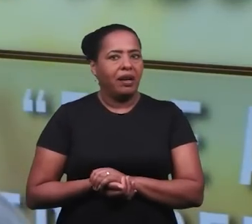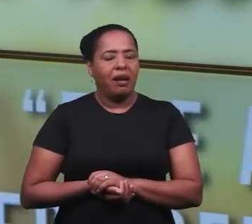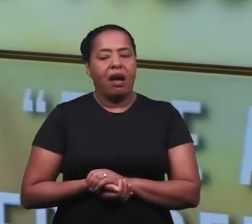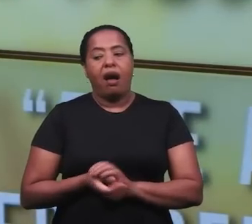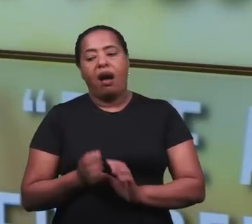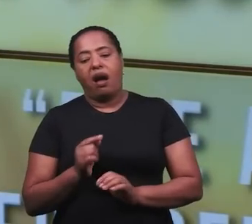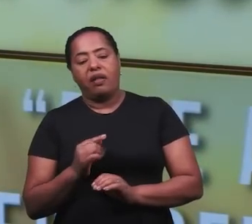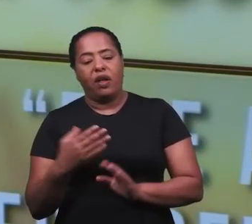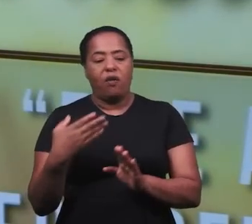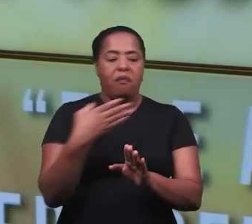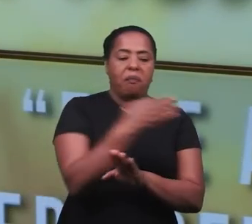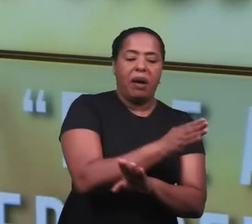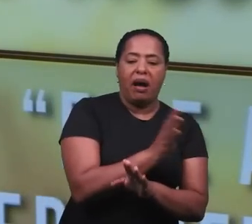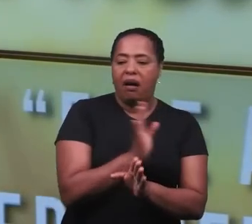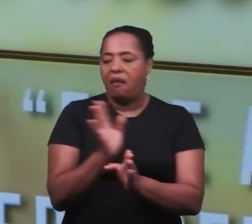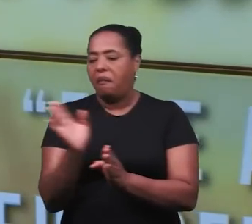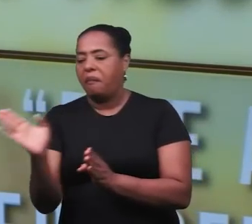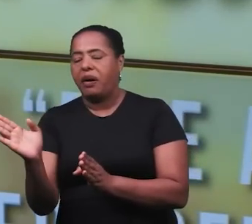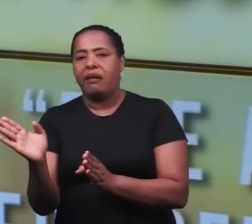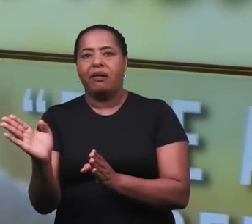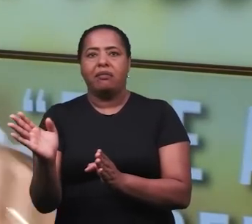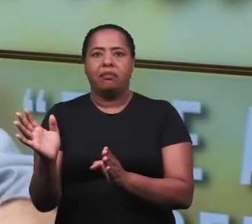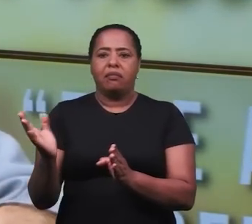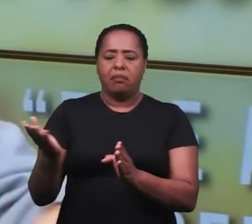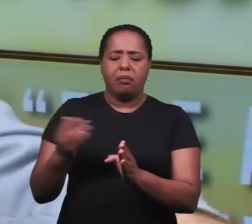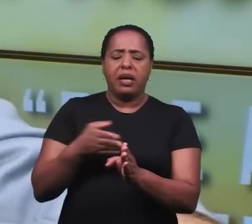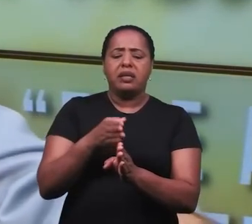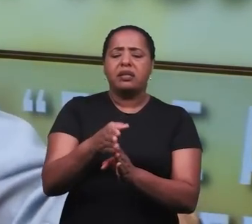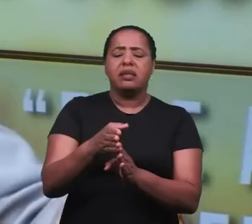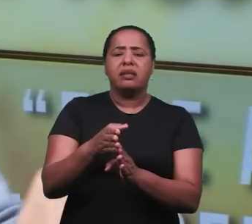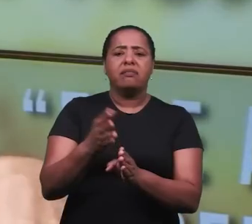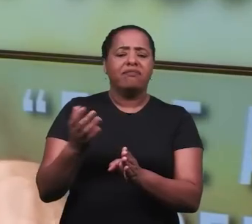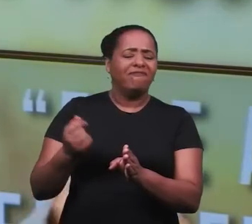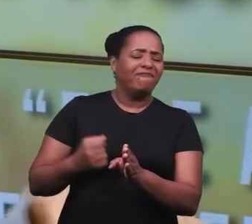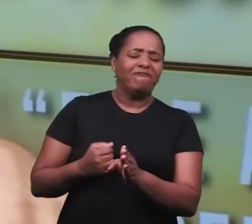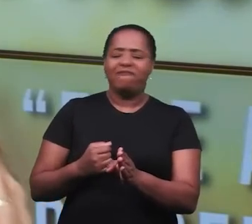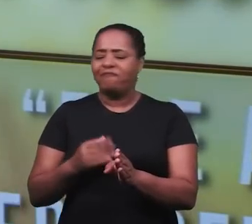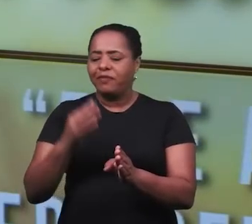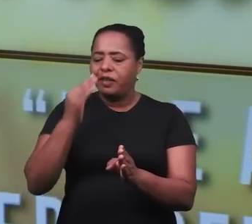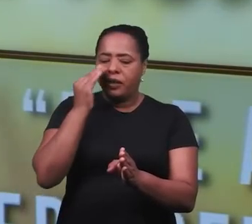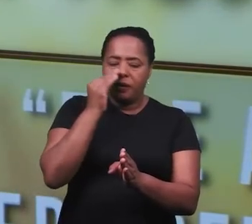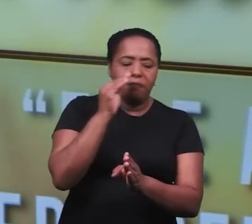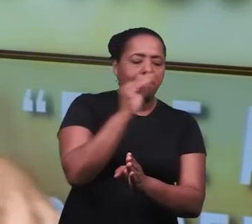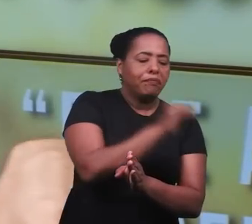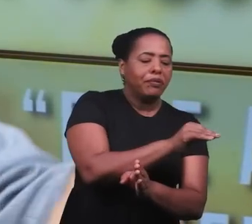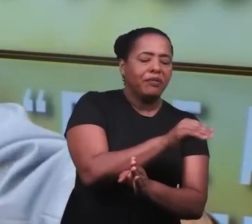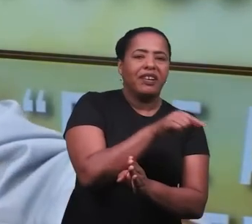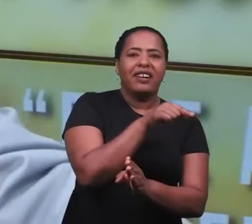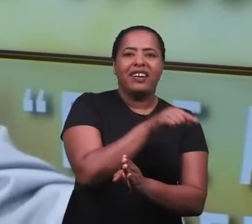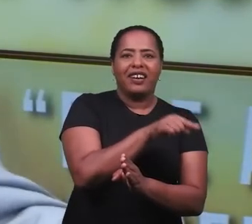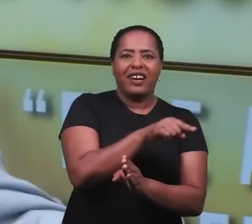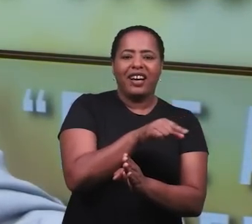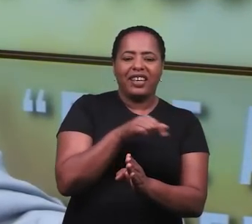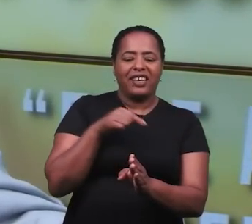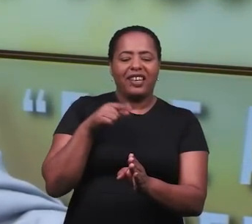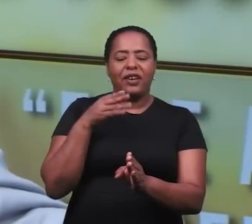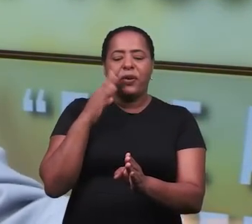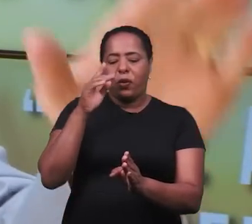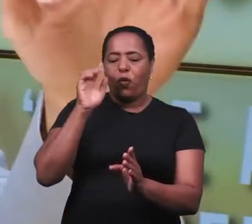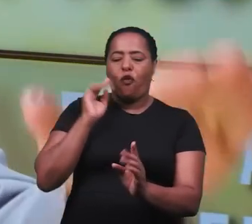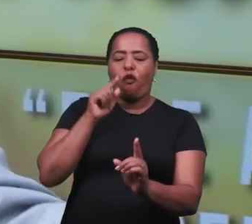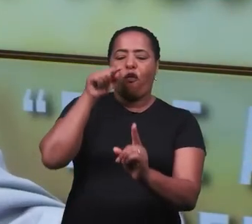pessoa, o tempo da família é isso aqui. Aí alguém, não, eu vou para cá, eu vou para cá, eu vou para cá. Mas peraí, eu vou renunciar isso